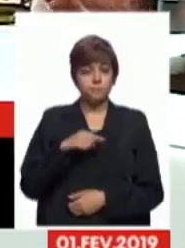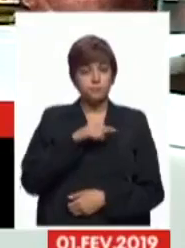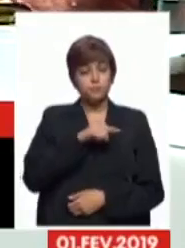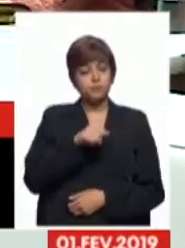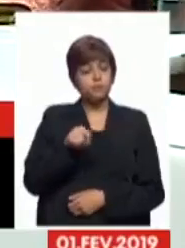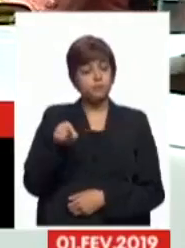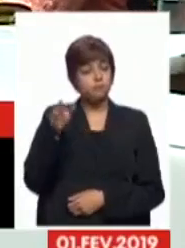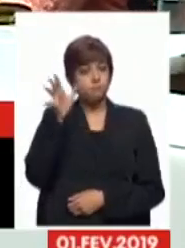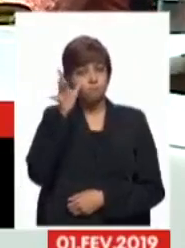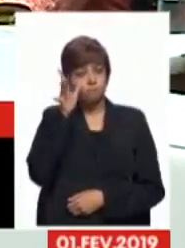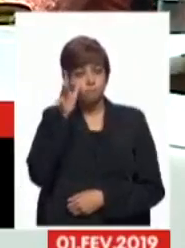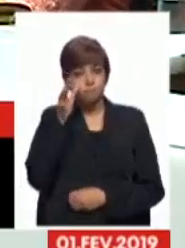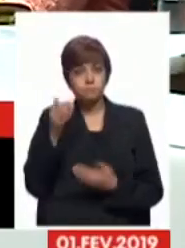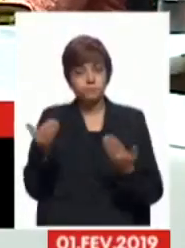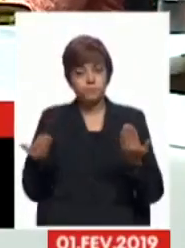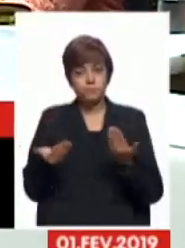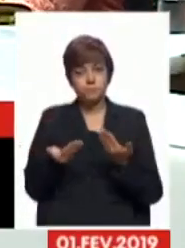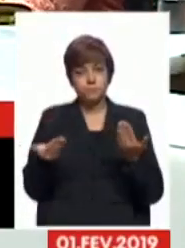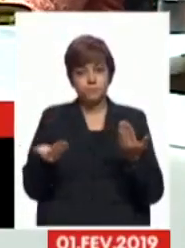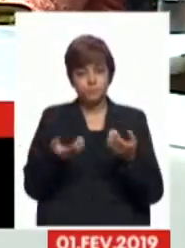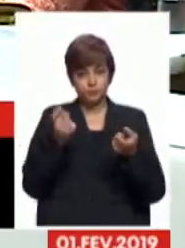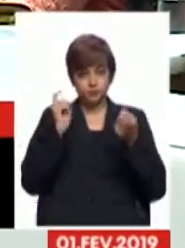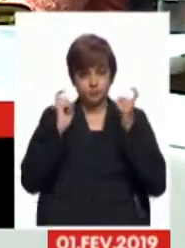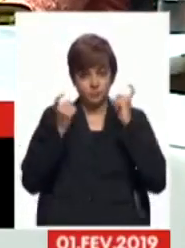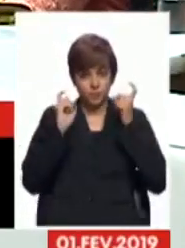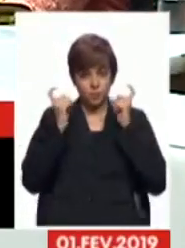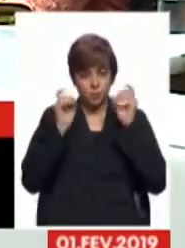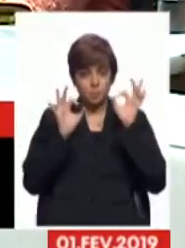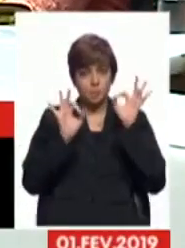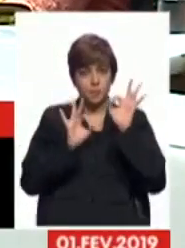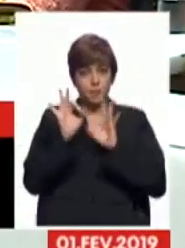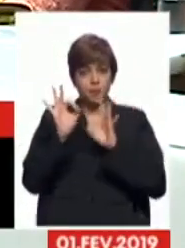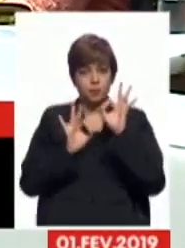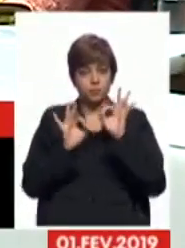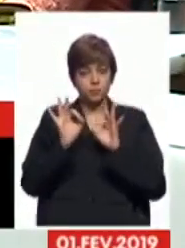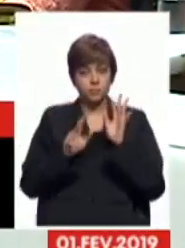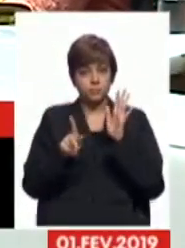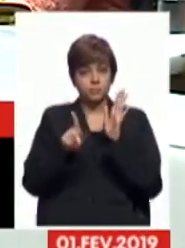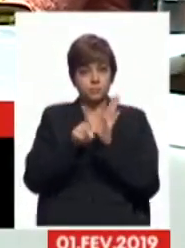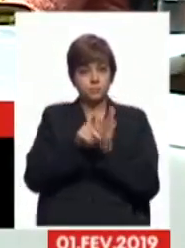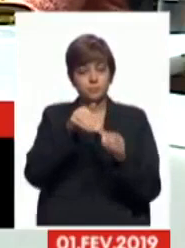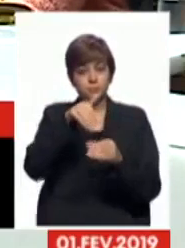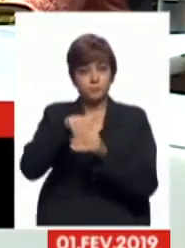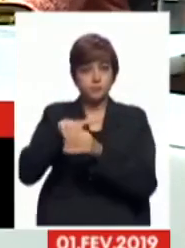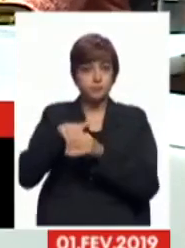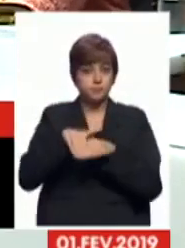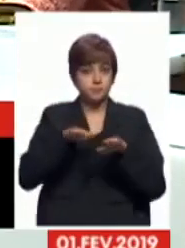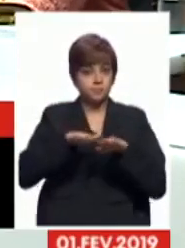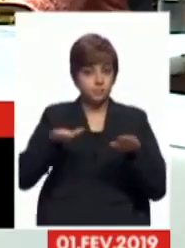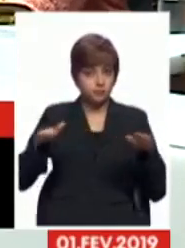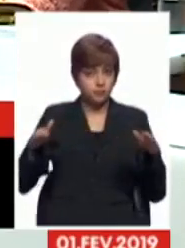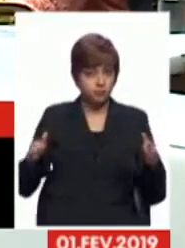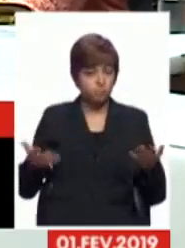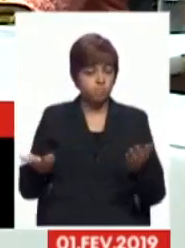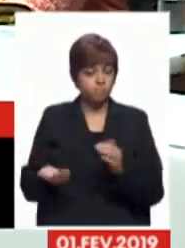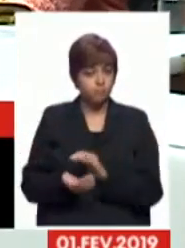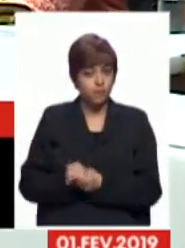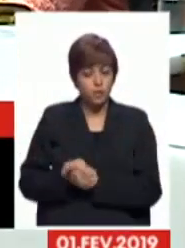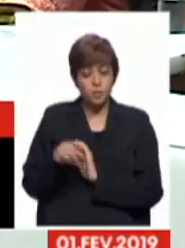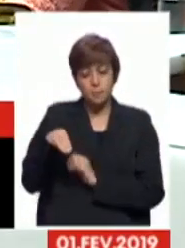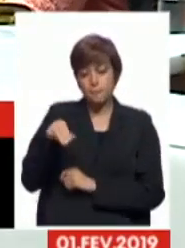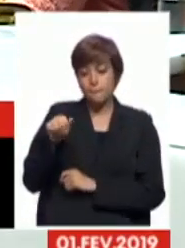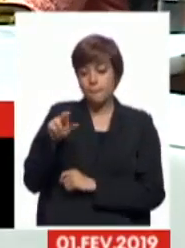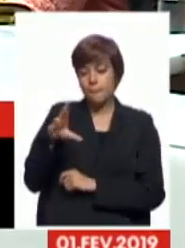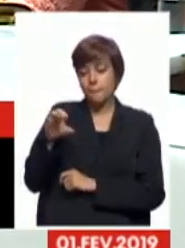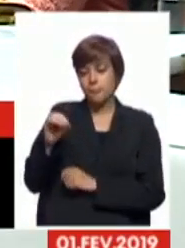reunião preparatória, o momento da reunião preparatória da eleição para a mesa da Assembleia. Marco, queria que você falasse um pouco sobre os candidatos